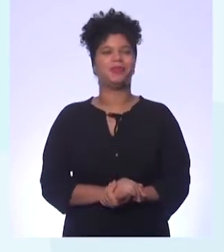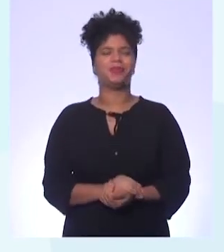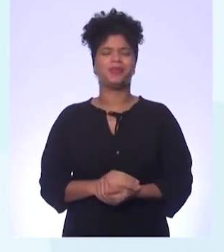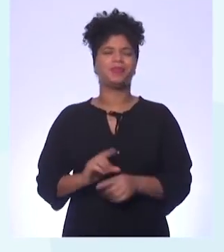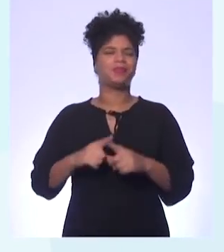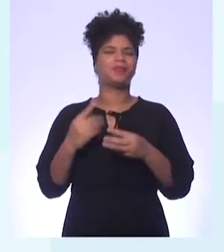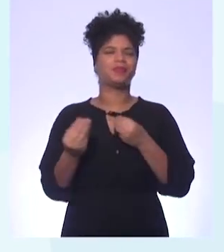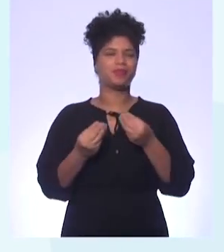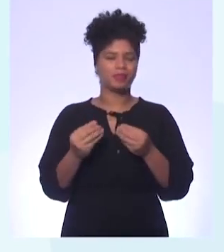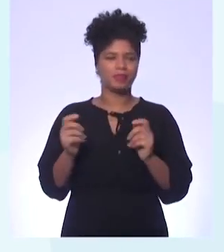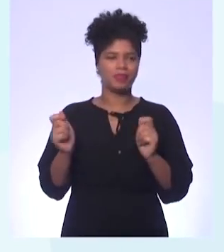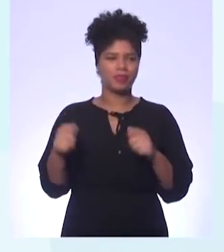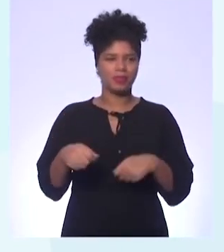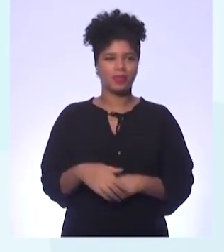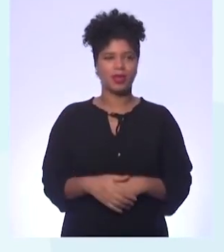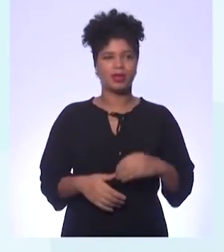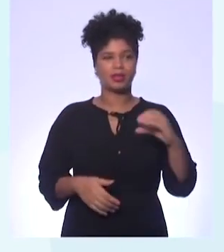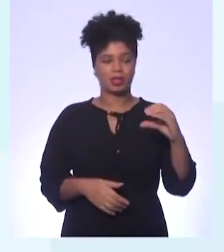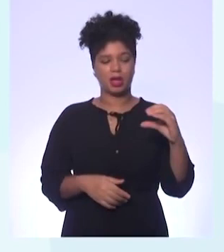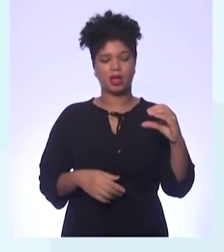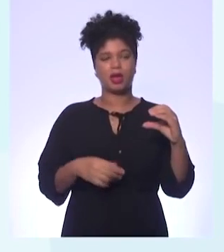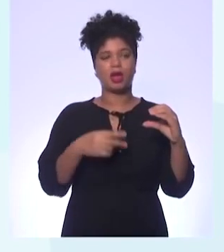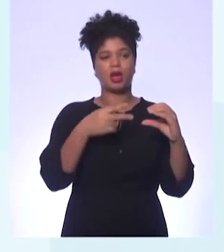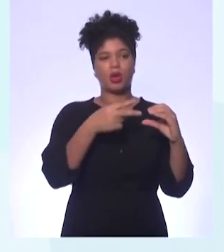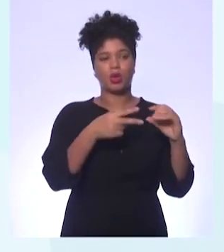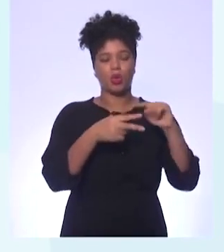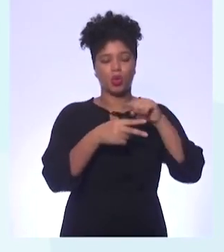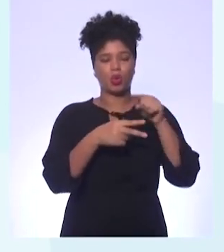substituir 3,14, já coloquei o valor aproximado.